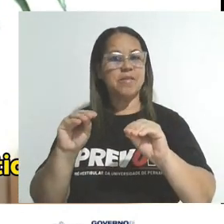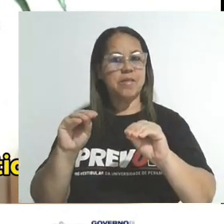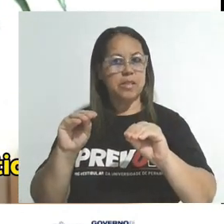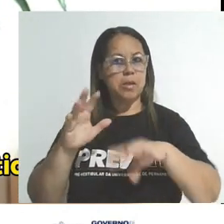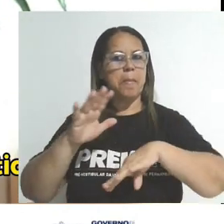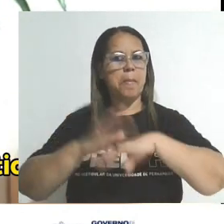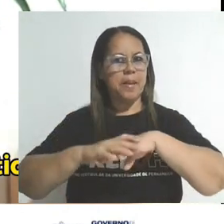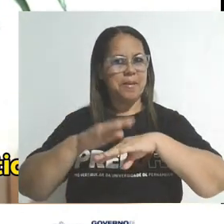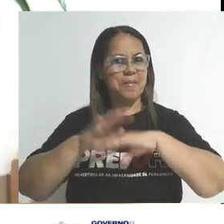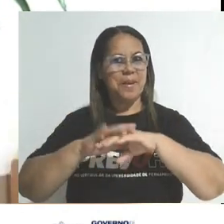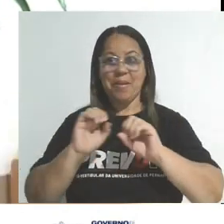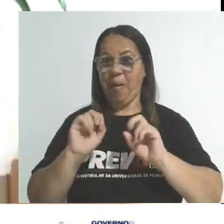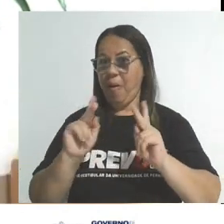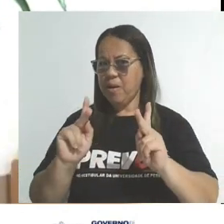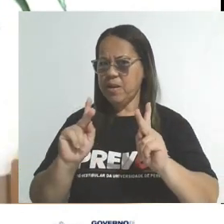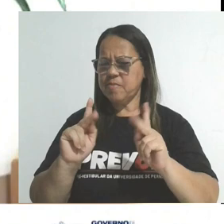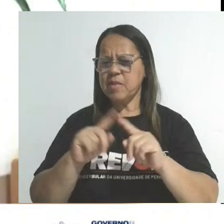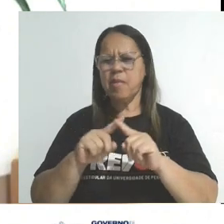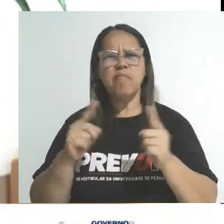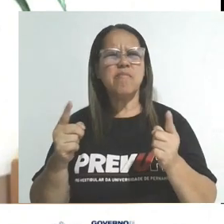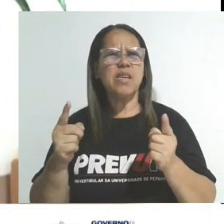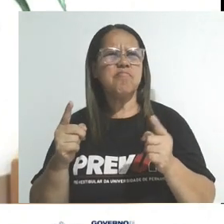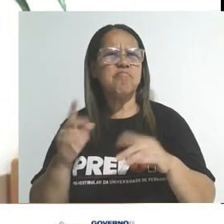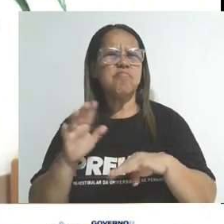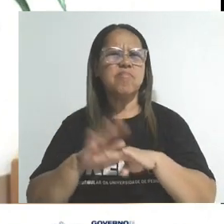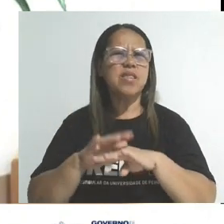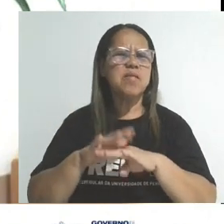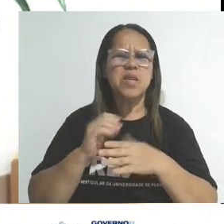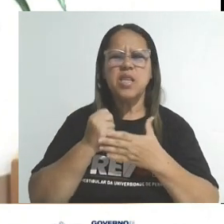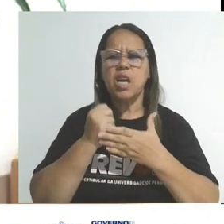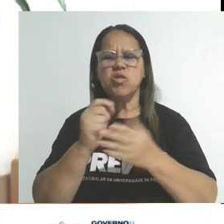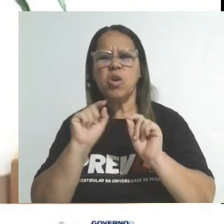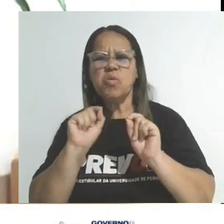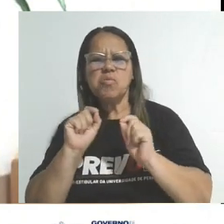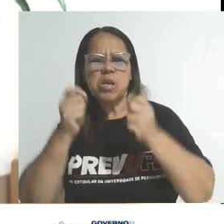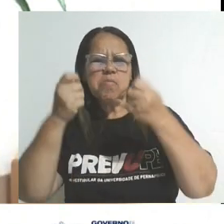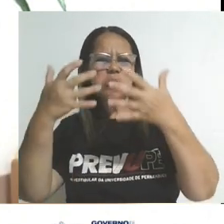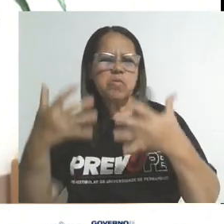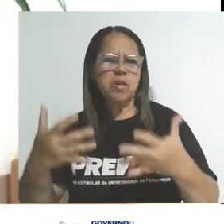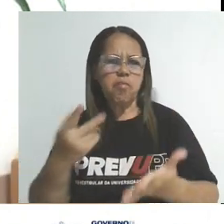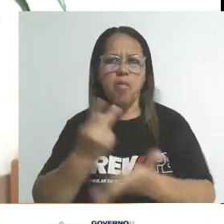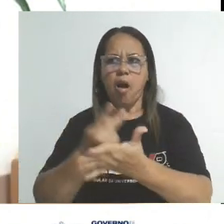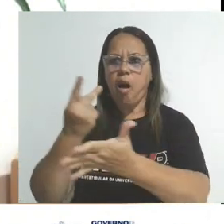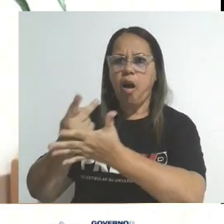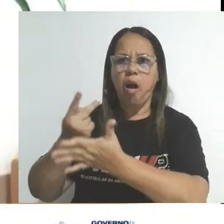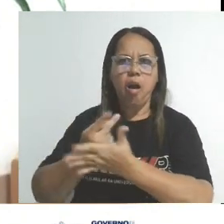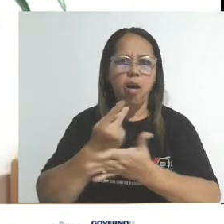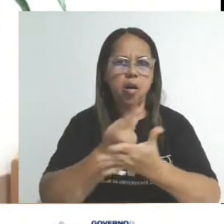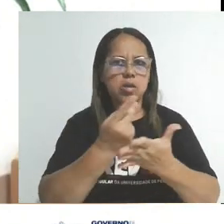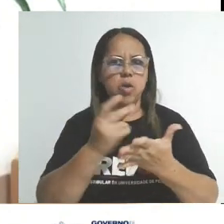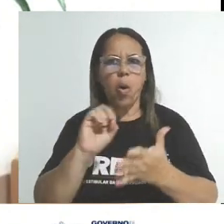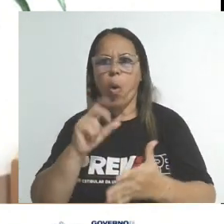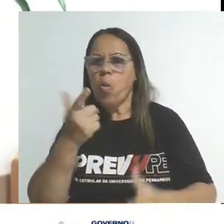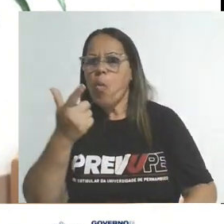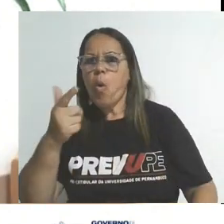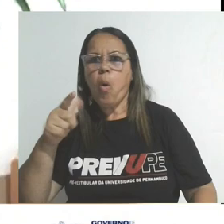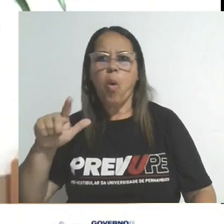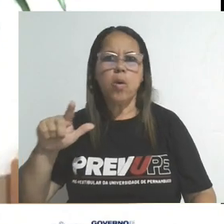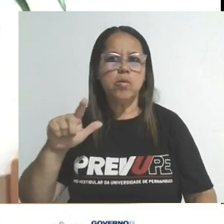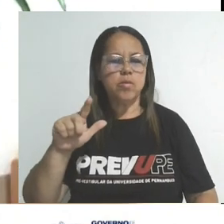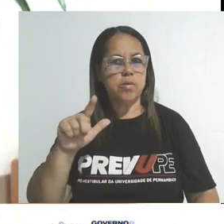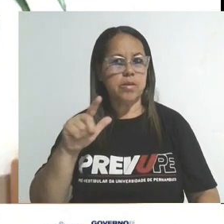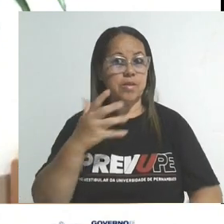da ciência matemática, tá? O que é que matemática corrobora para explicar outros fenômenos ou até mesmo outras